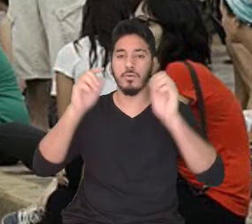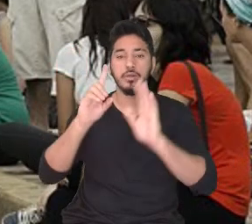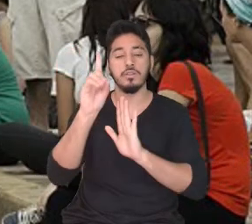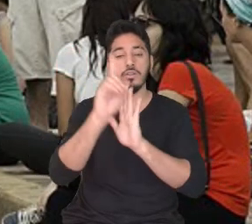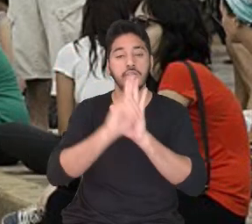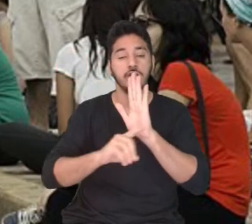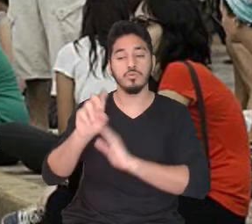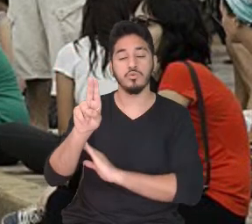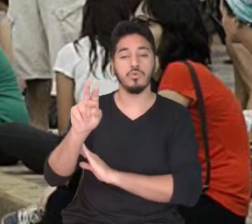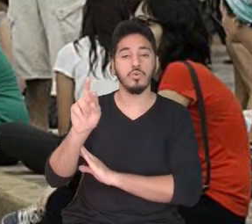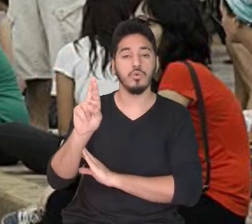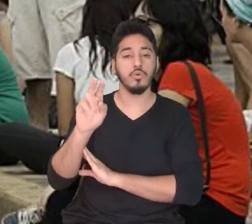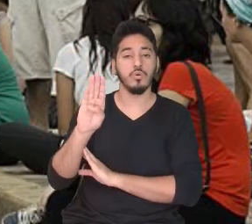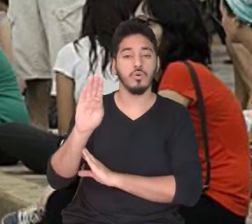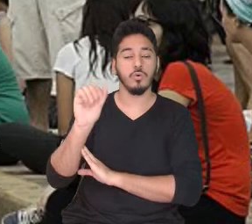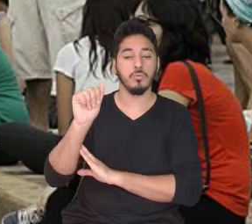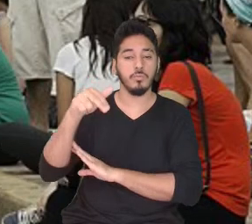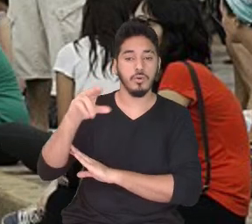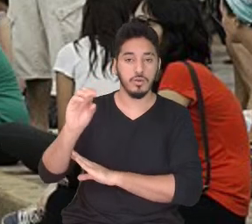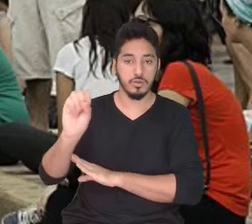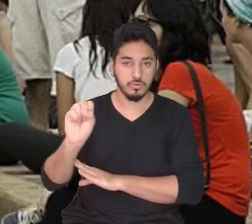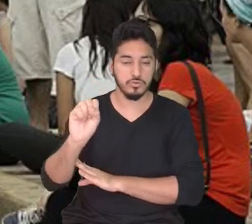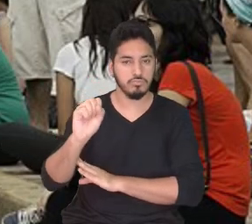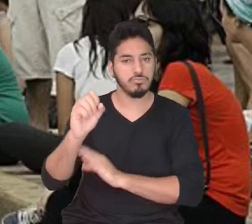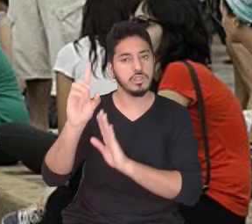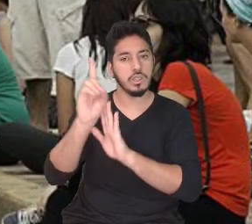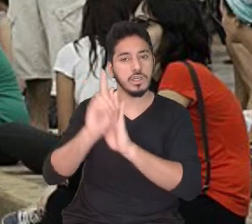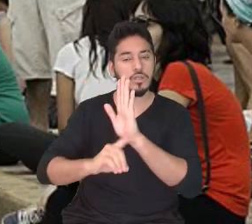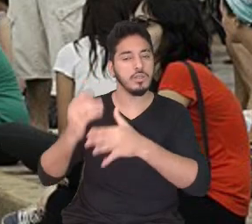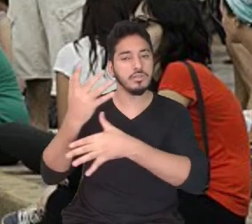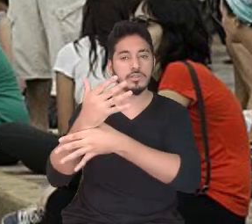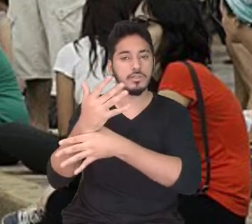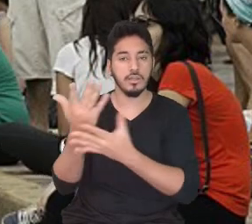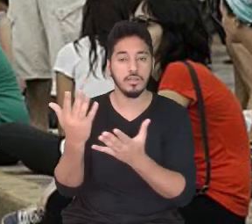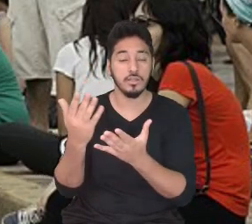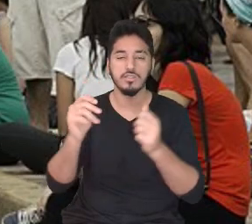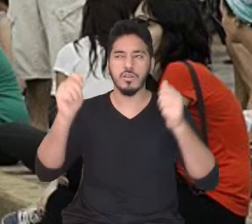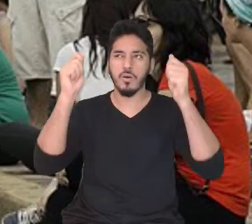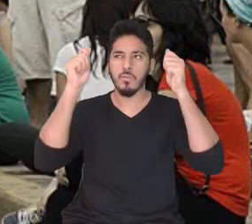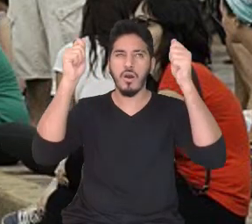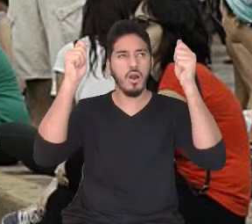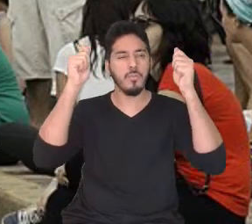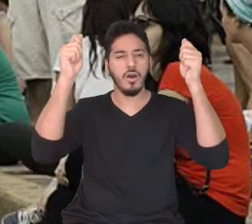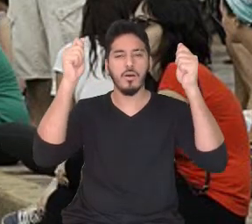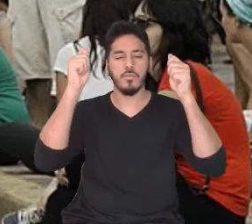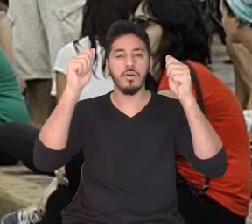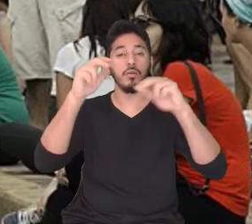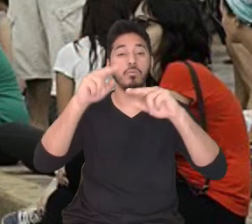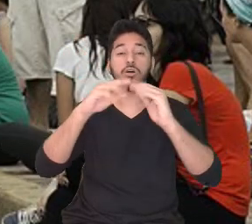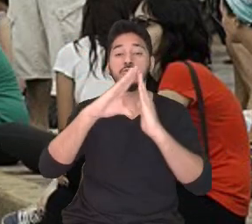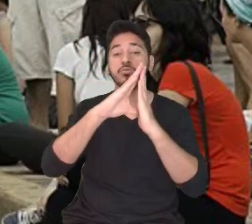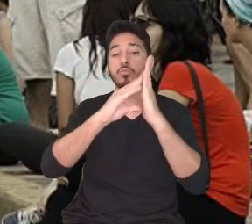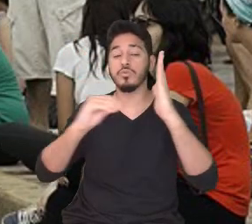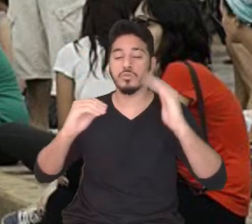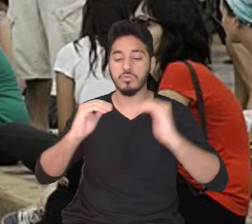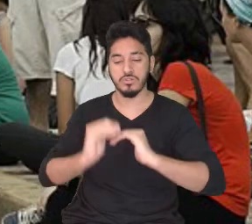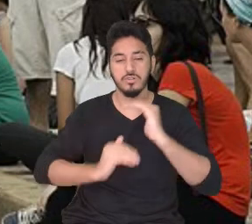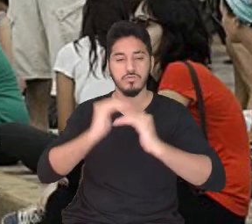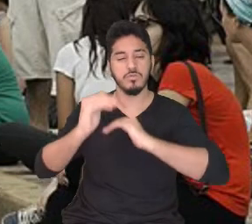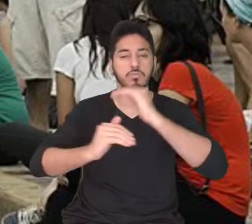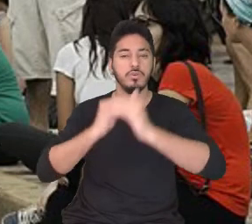ou seja, direitos na cidade. E esse protesto era contra um modelo de desenvolvimento